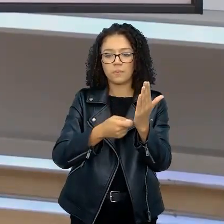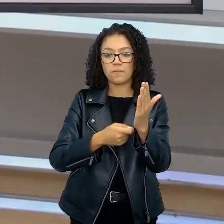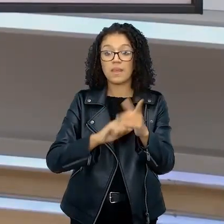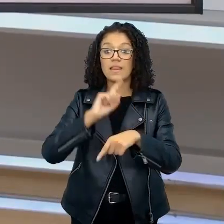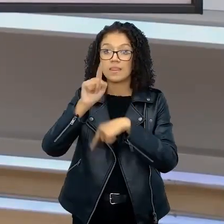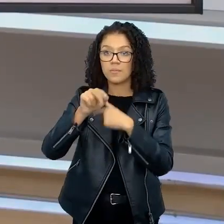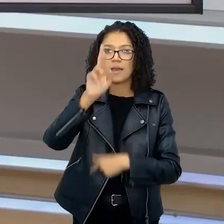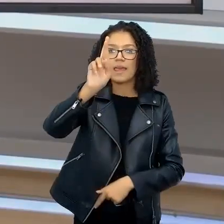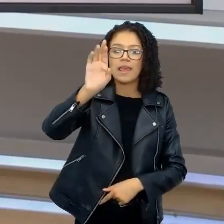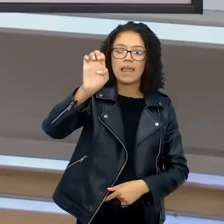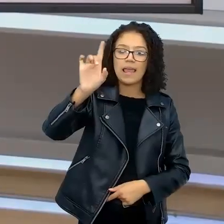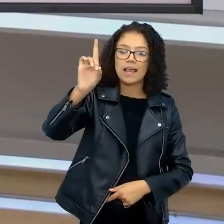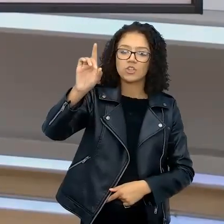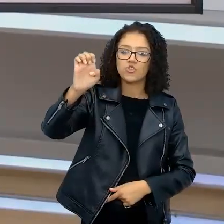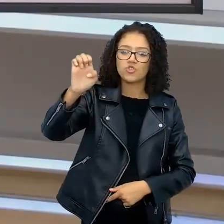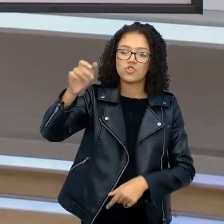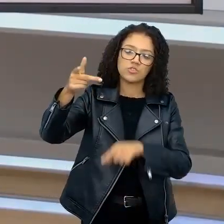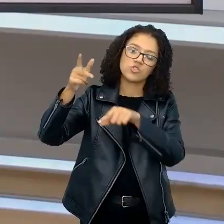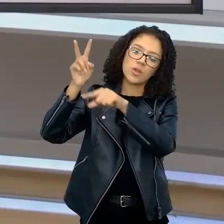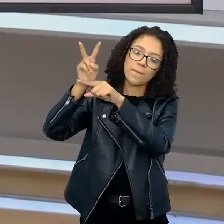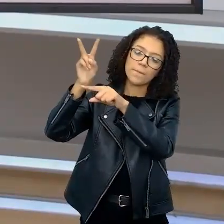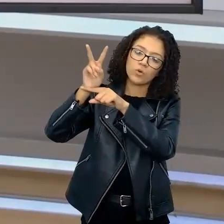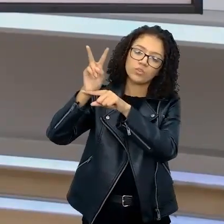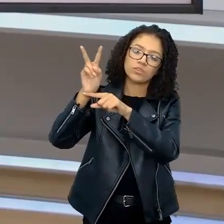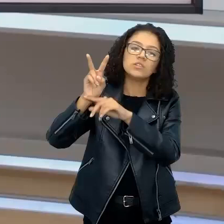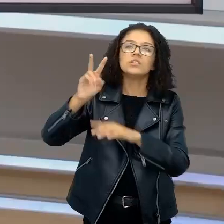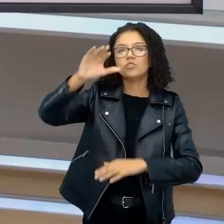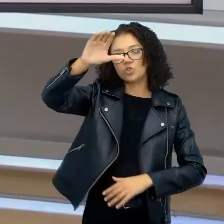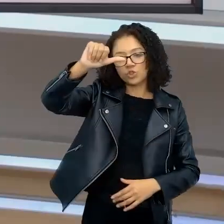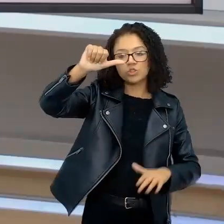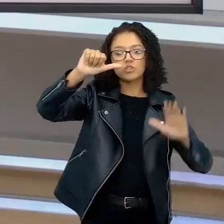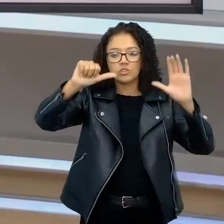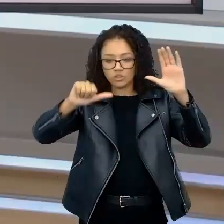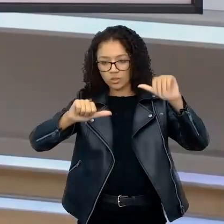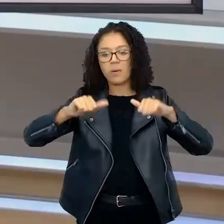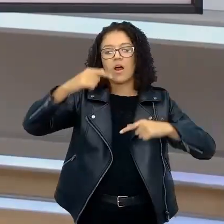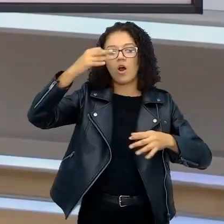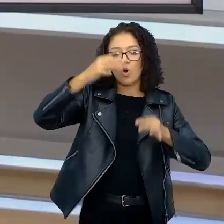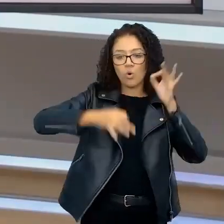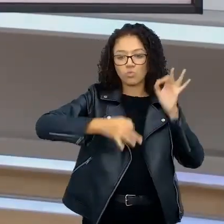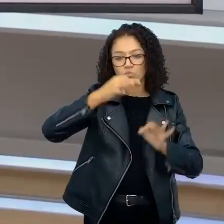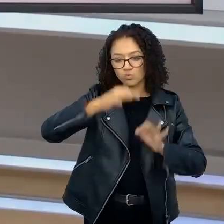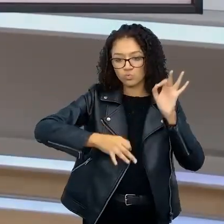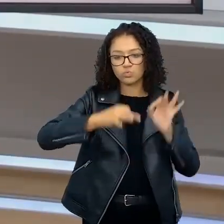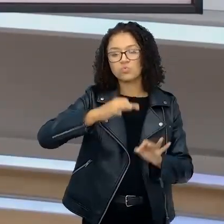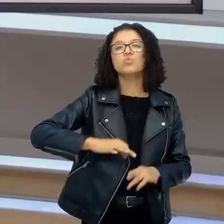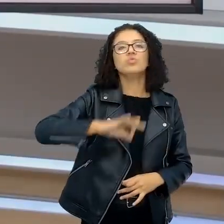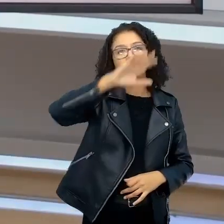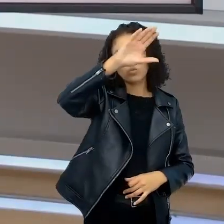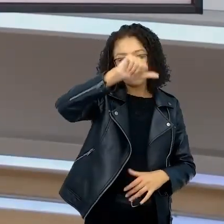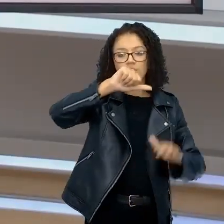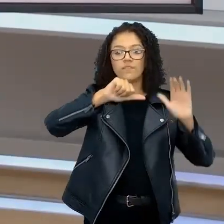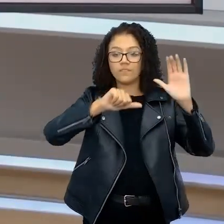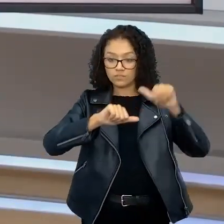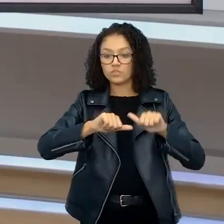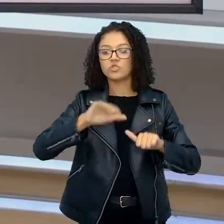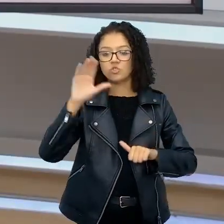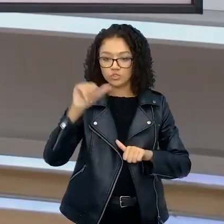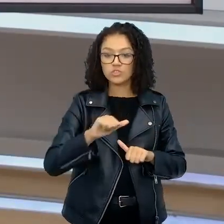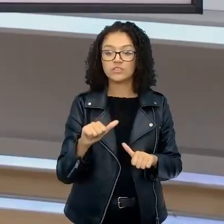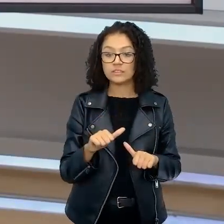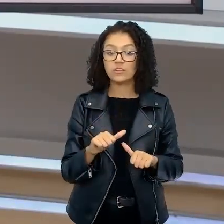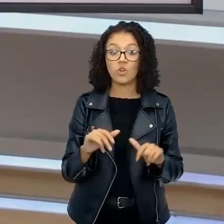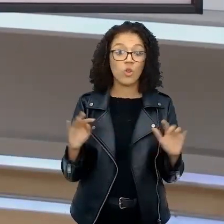de proteção para que faça esse acompanhamento, vai acionar o sistema de justiça para que responsabilize esse agressor e